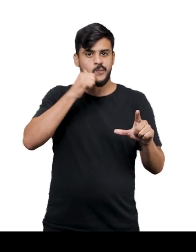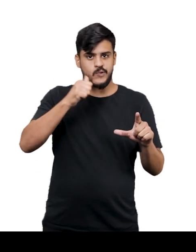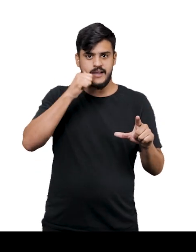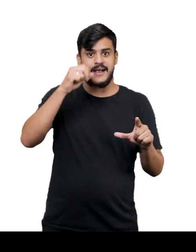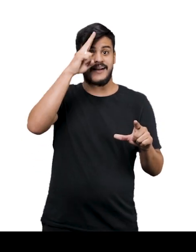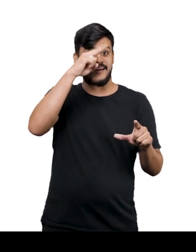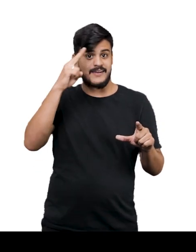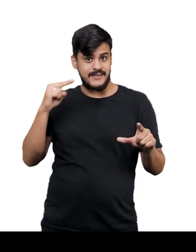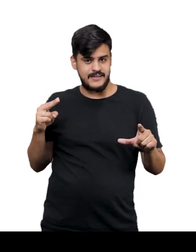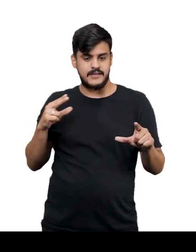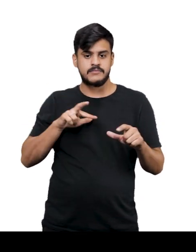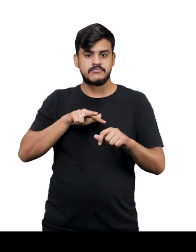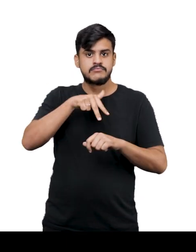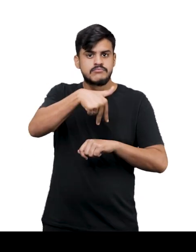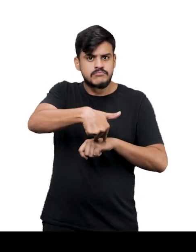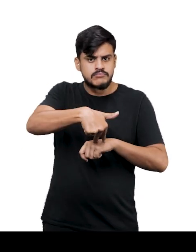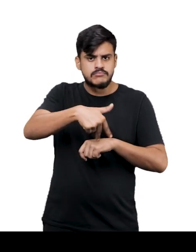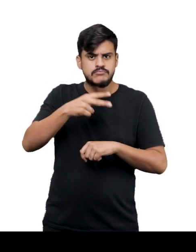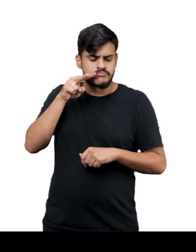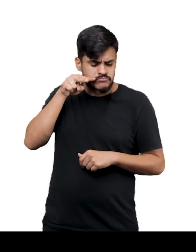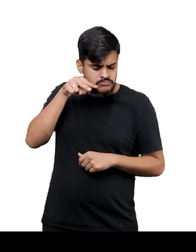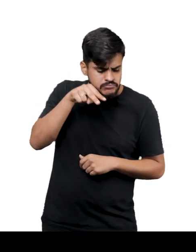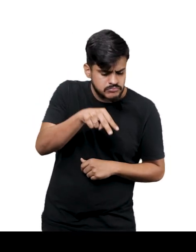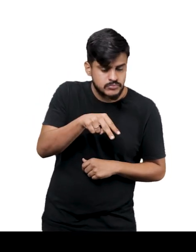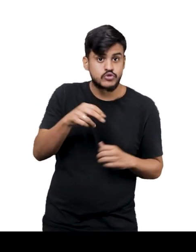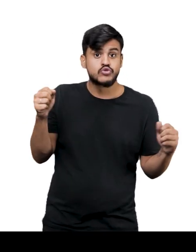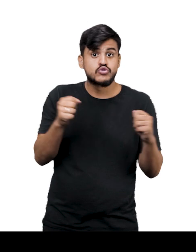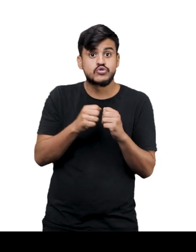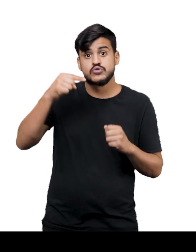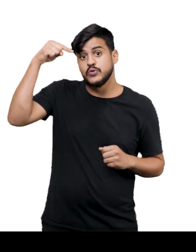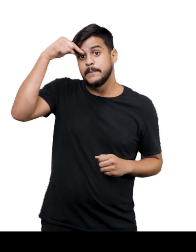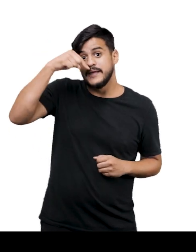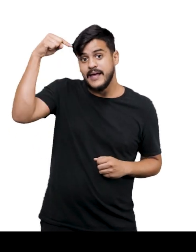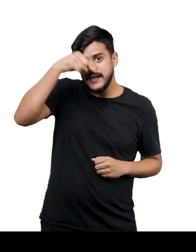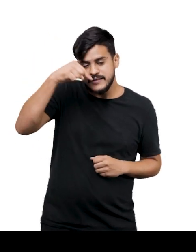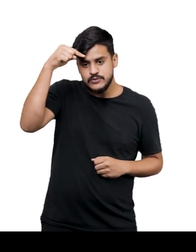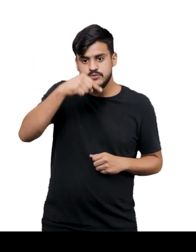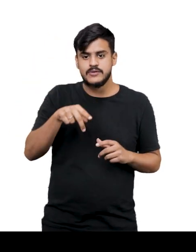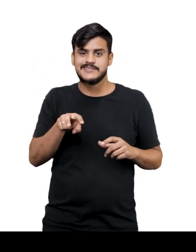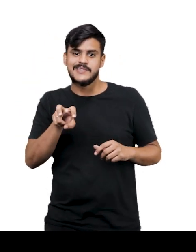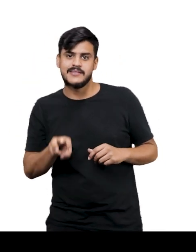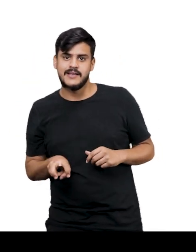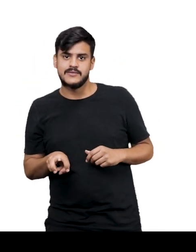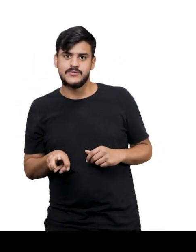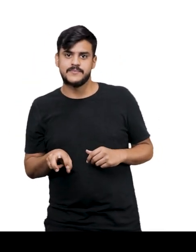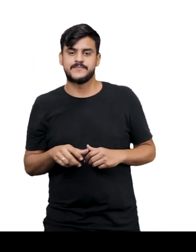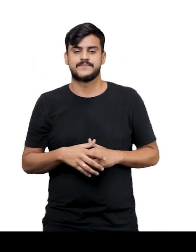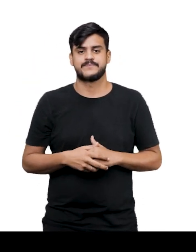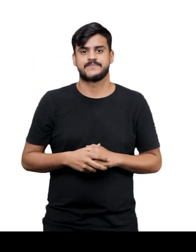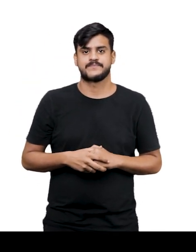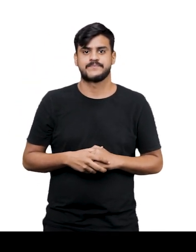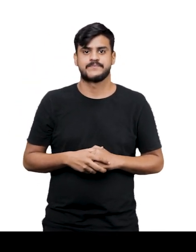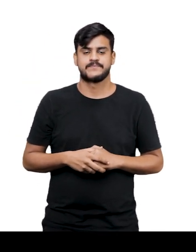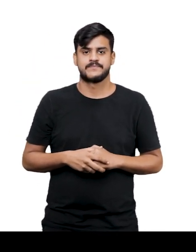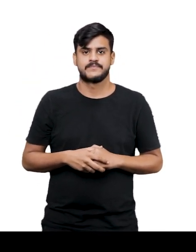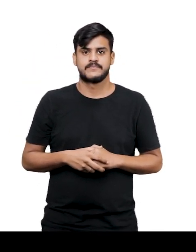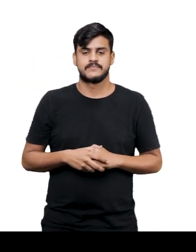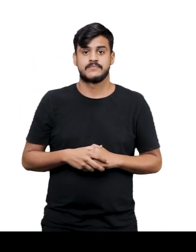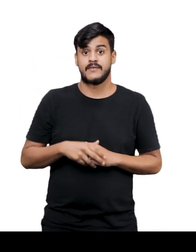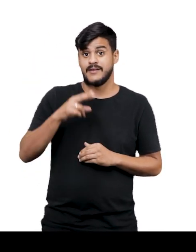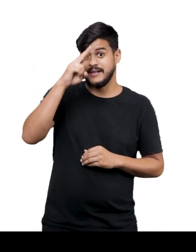1953, que mostra Lina Bobardi de pé, examinando papéis ao lado de Pietro Maria Bardi, que está sentado.